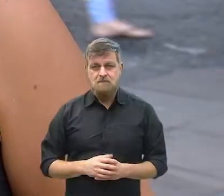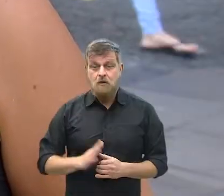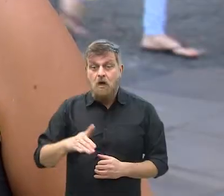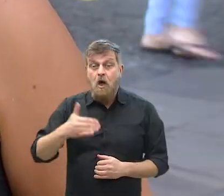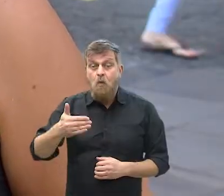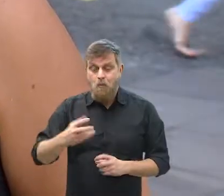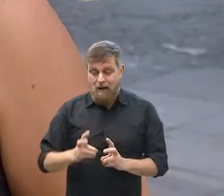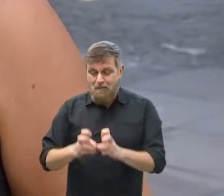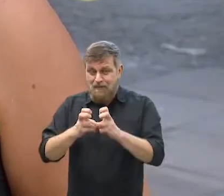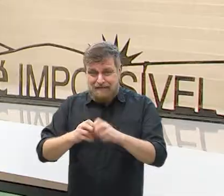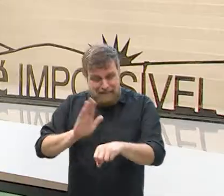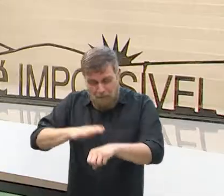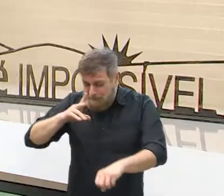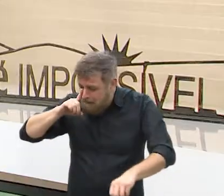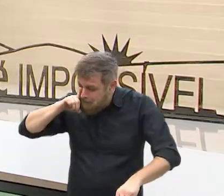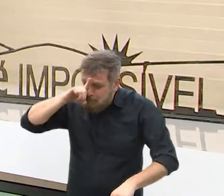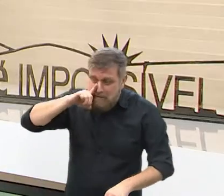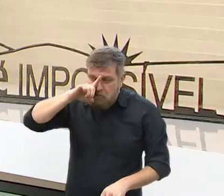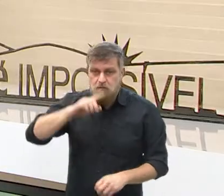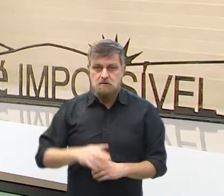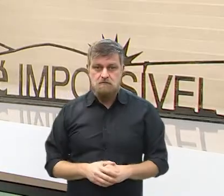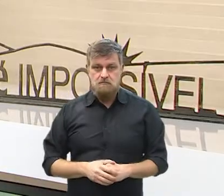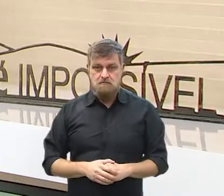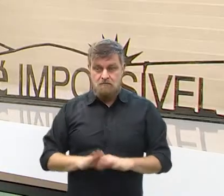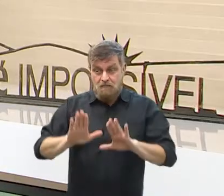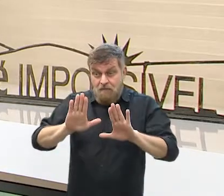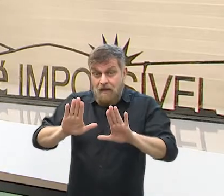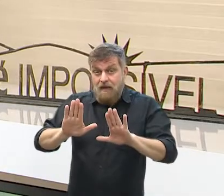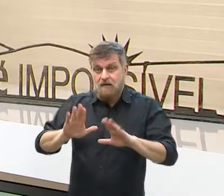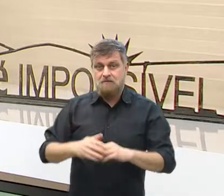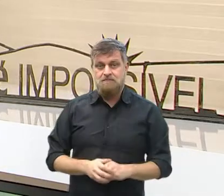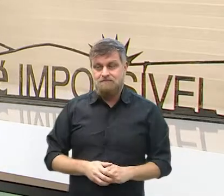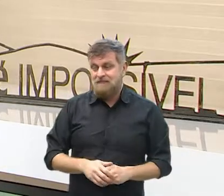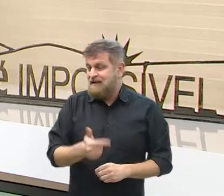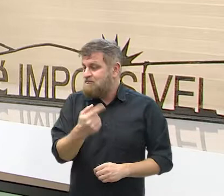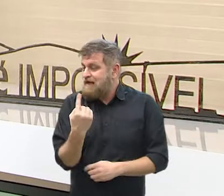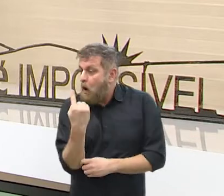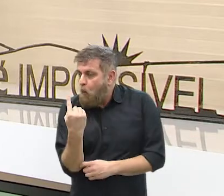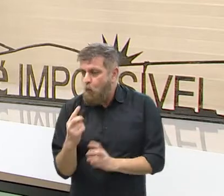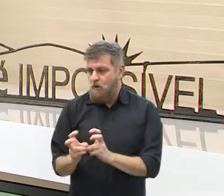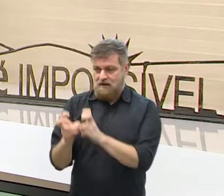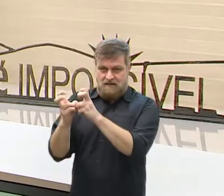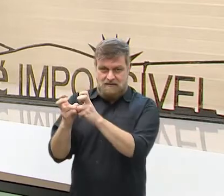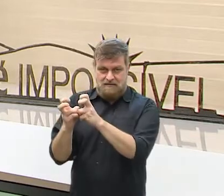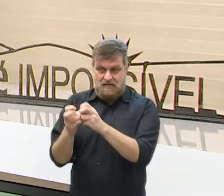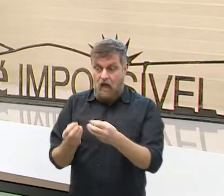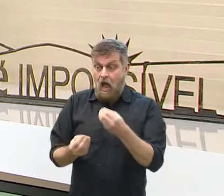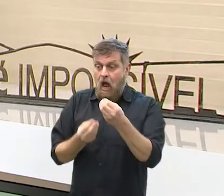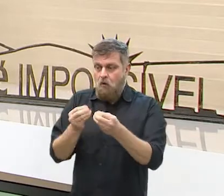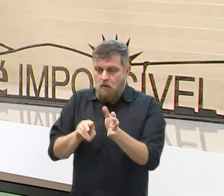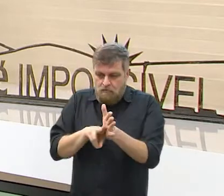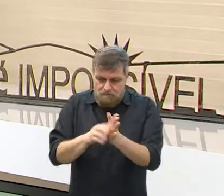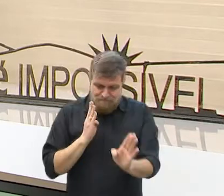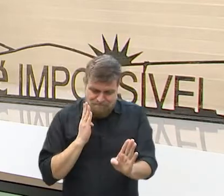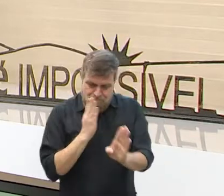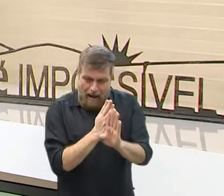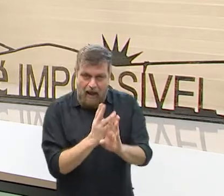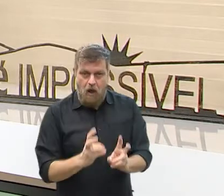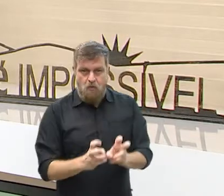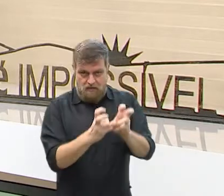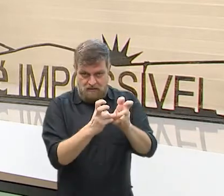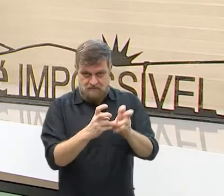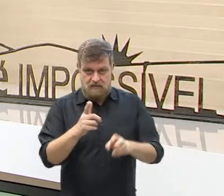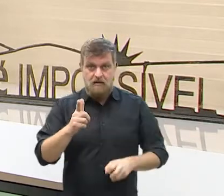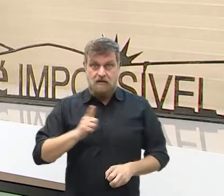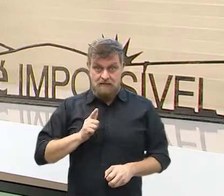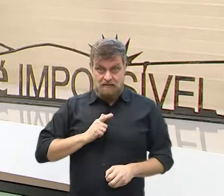Qual que é o câncer mais perigoso? O câncer mais perigoso, assim, não existe um câncer mais perigoso, existe como diagnostica os tumores. Claro